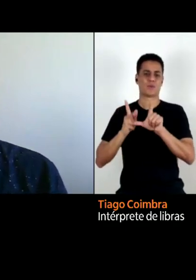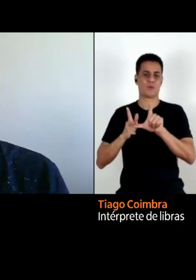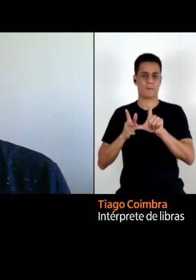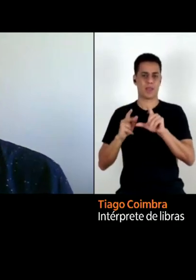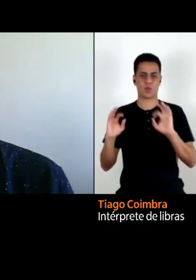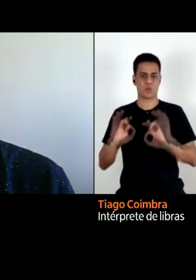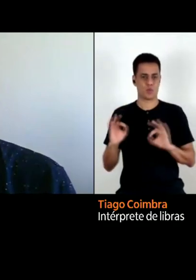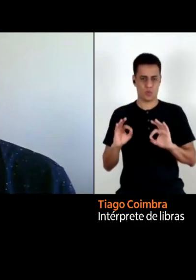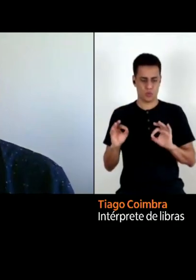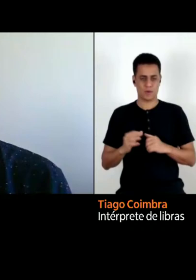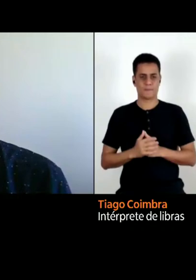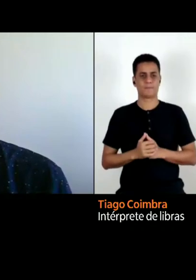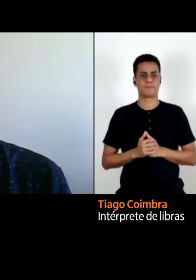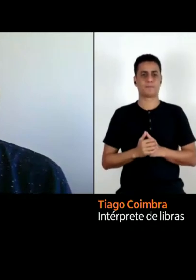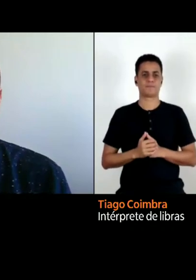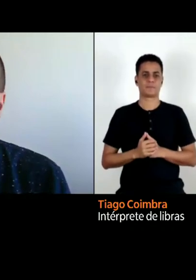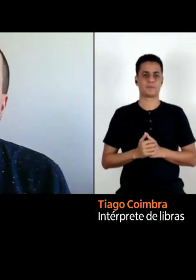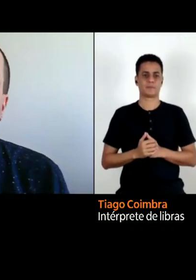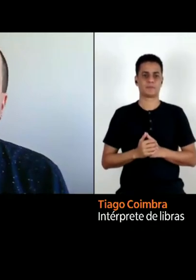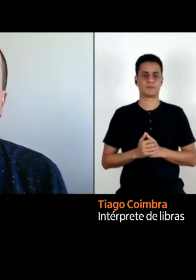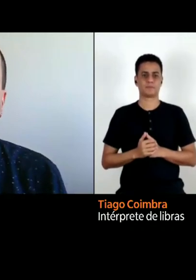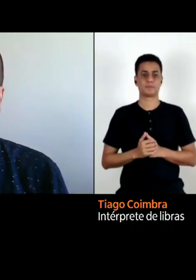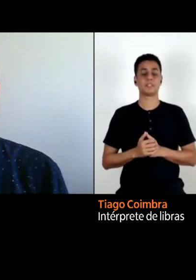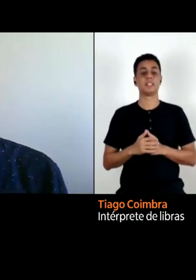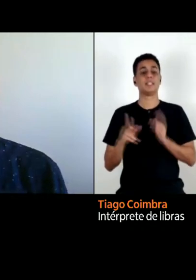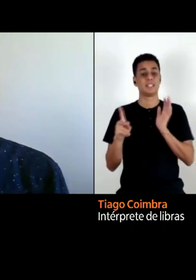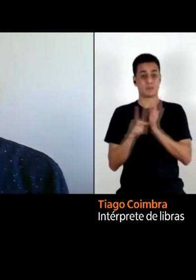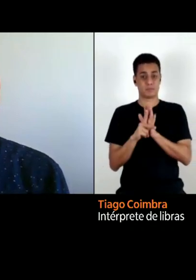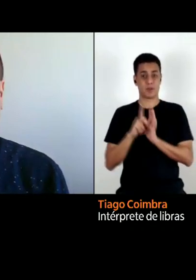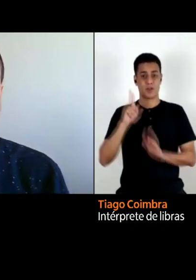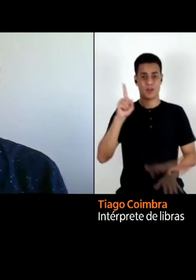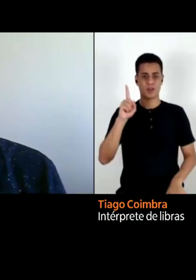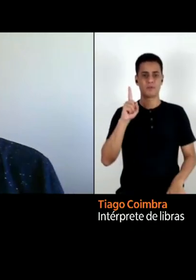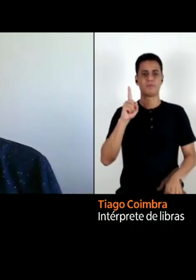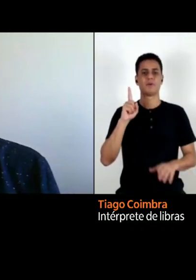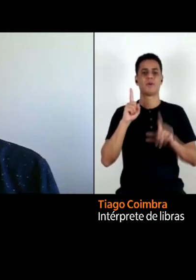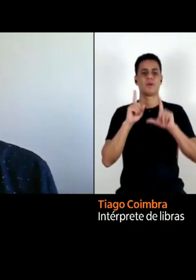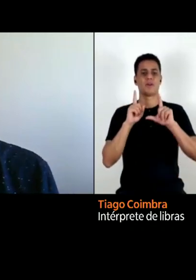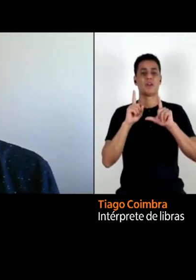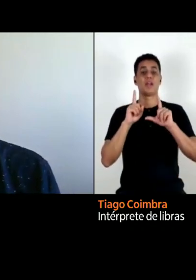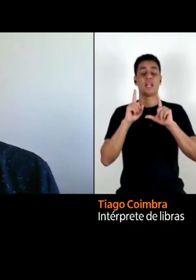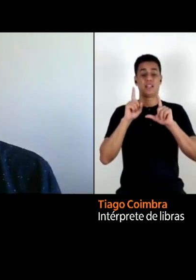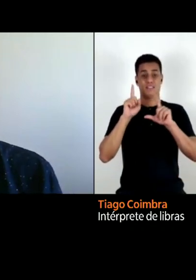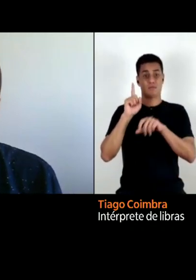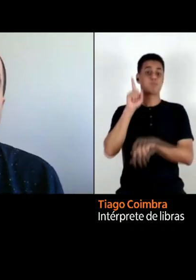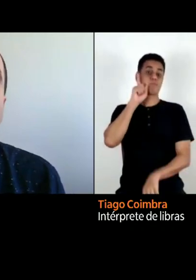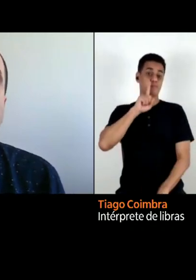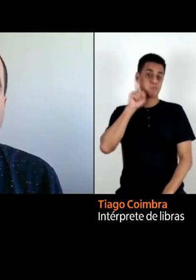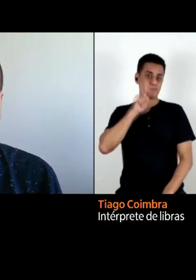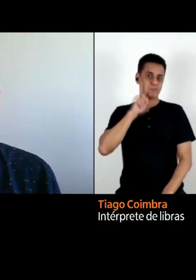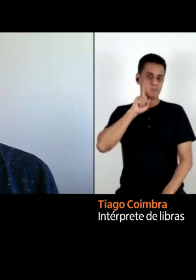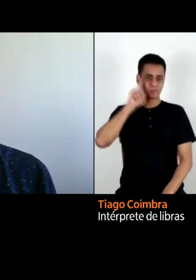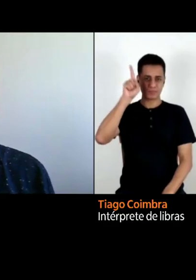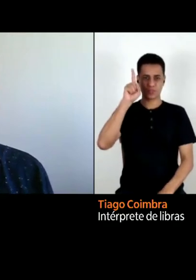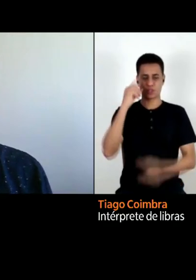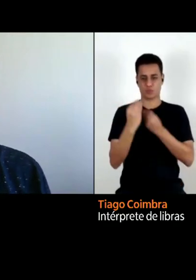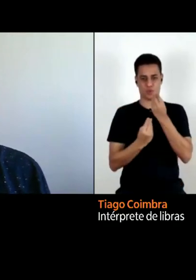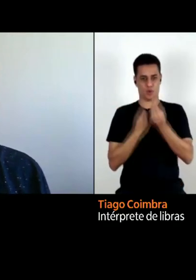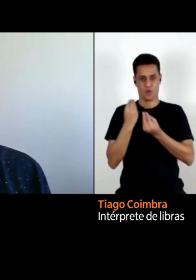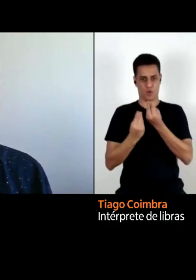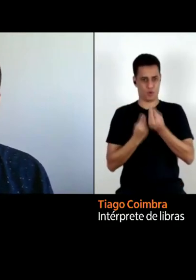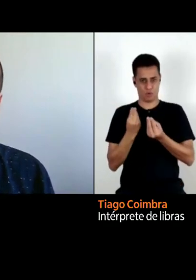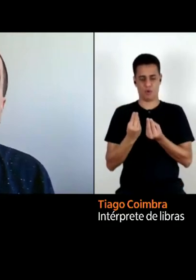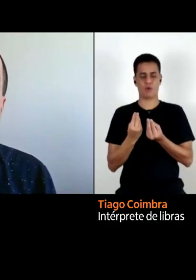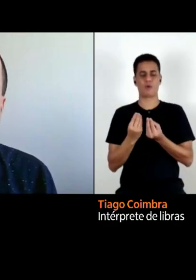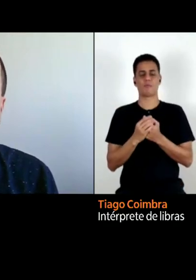Como contraparte norte-americana desse tipo de contrafacção ou contravenção, temos o caso